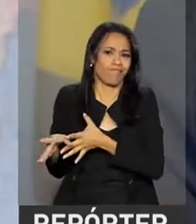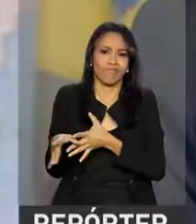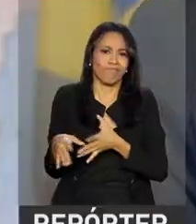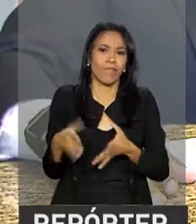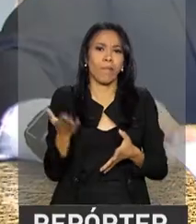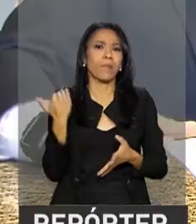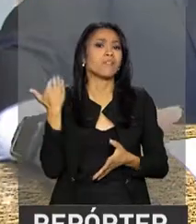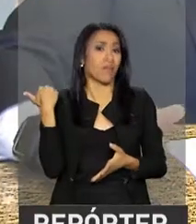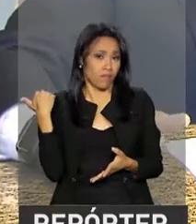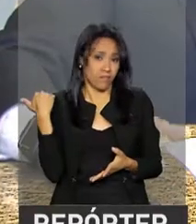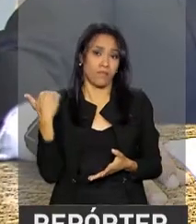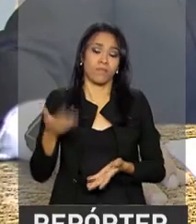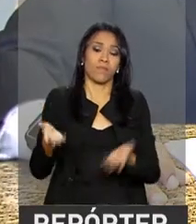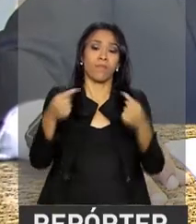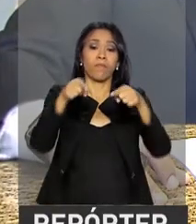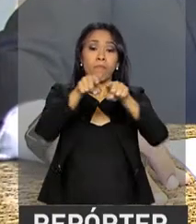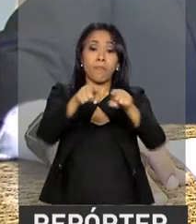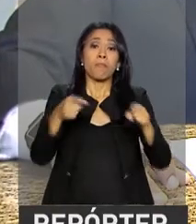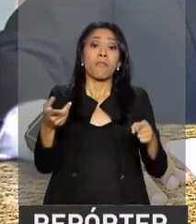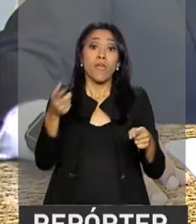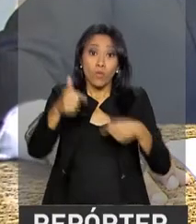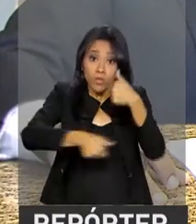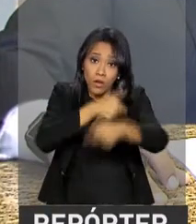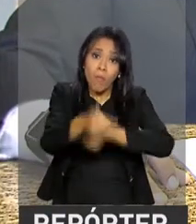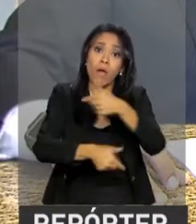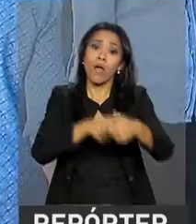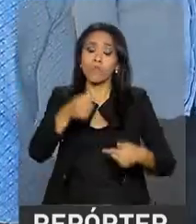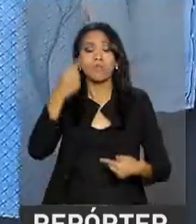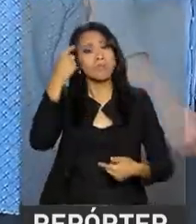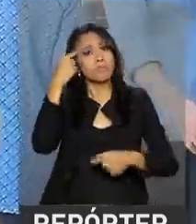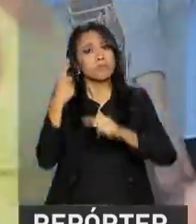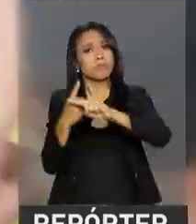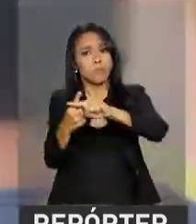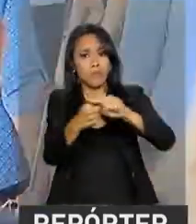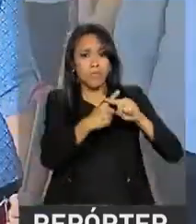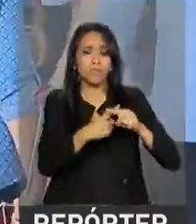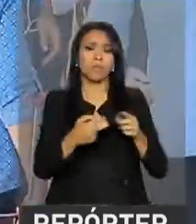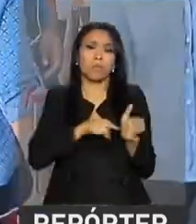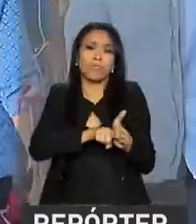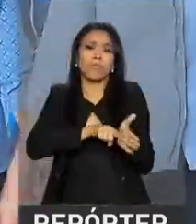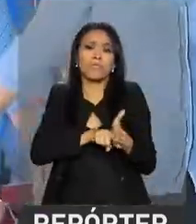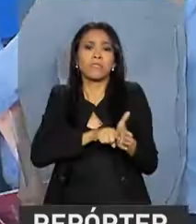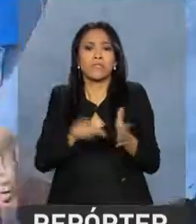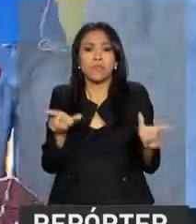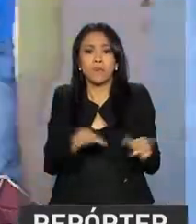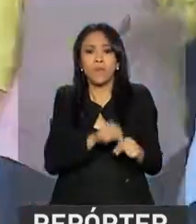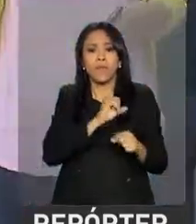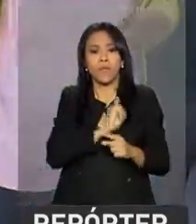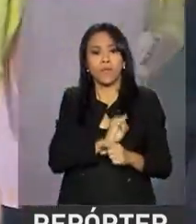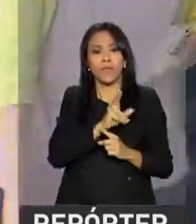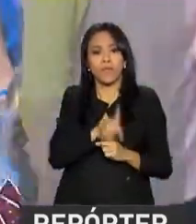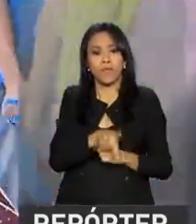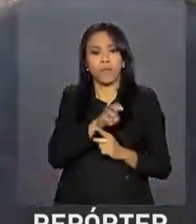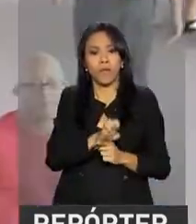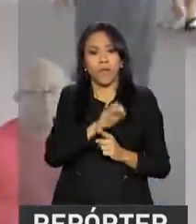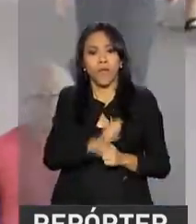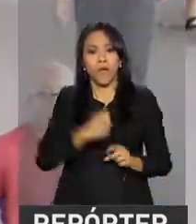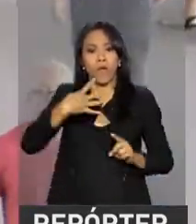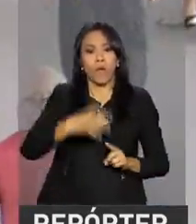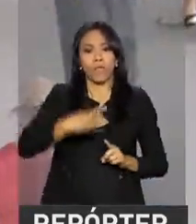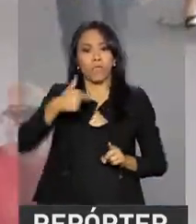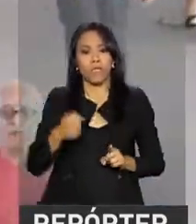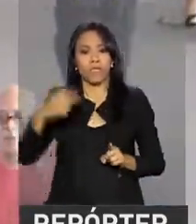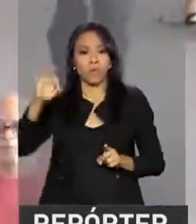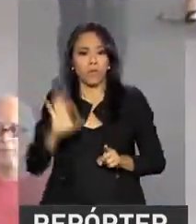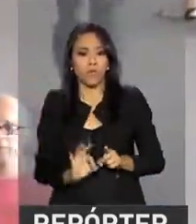não passar o resultado dessas ações tem refletido em otimismo pesquisa do ipea mostrou que no início do ano 47 por cento